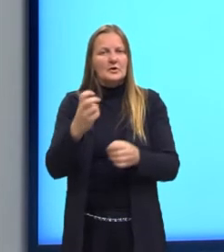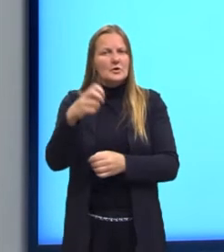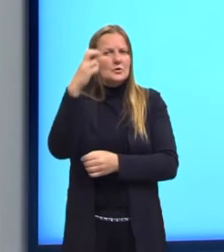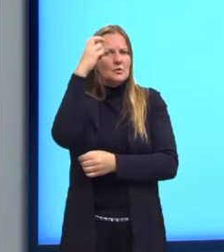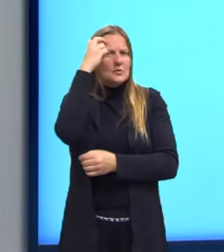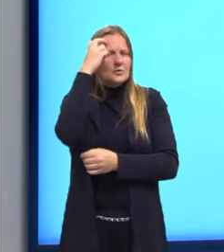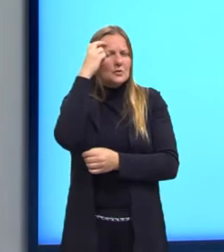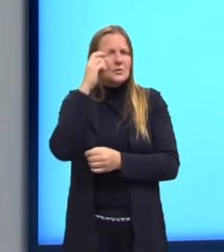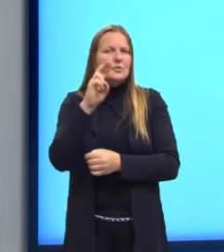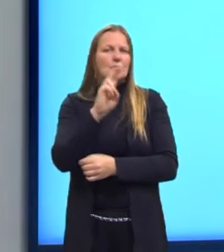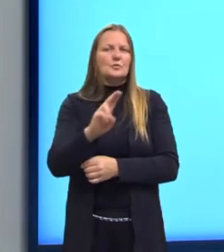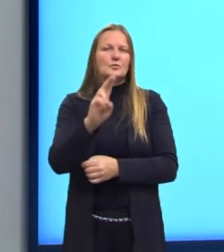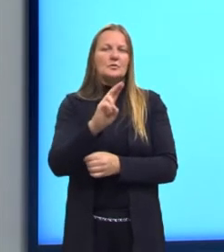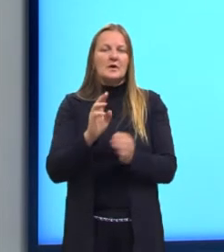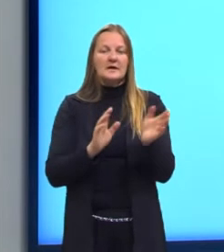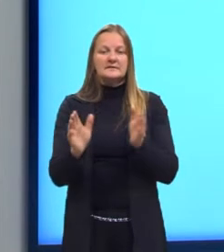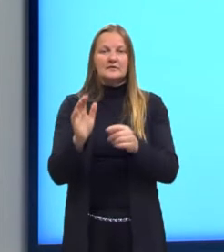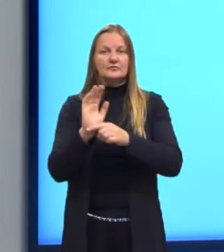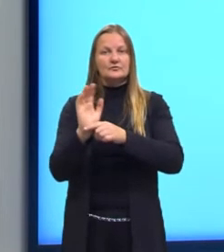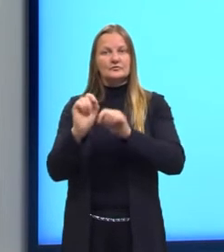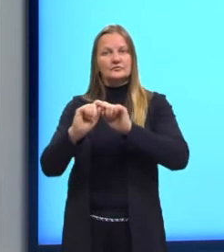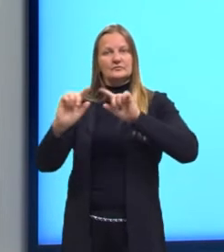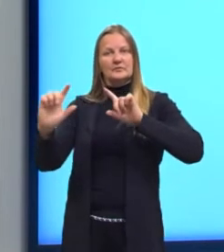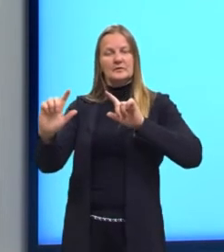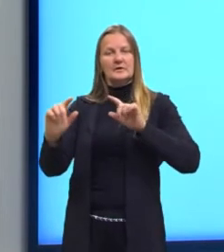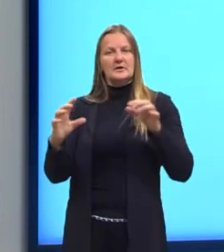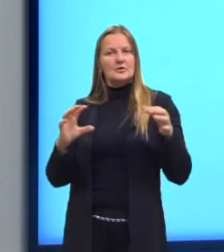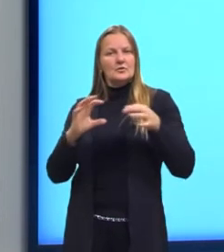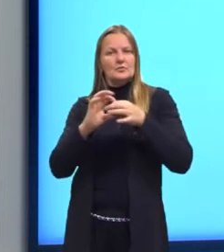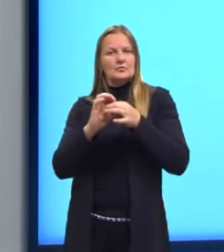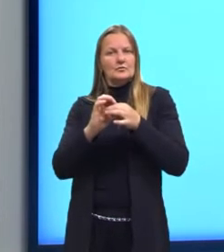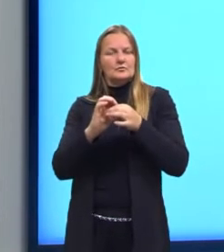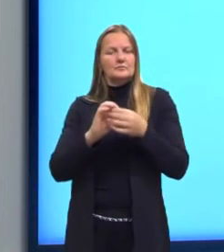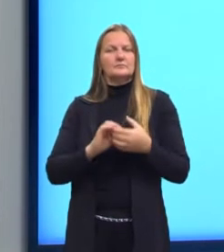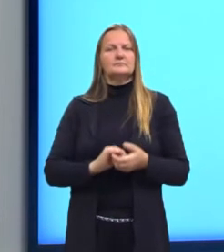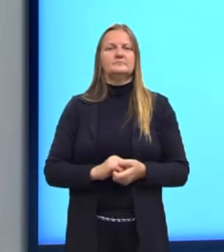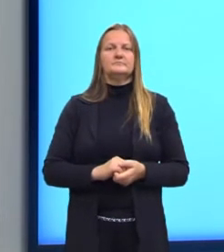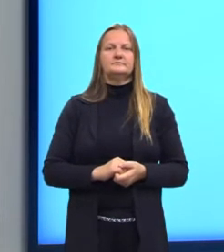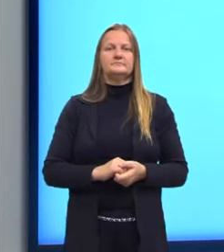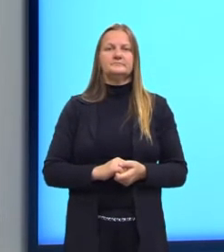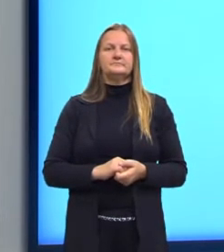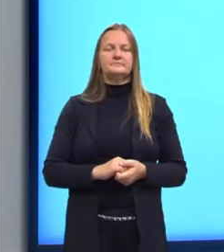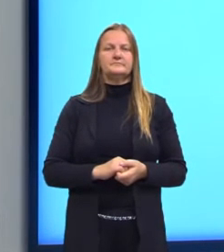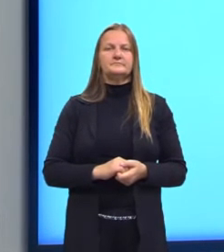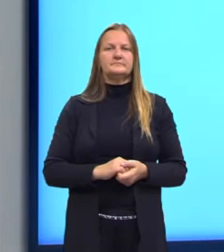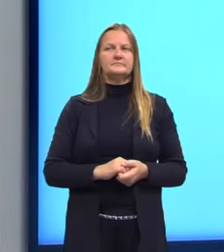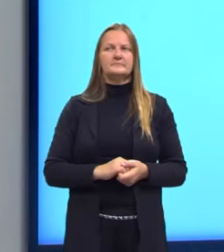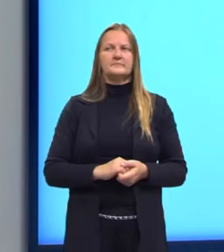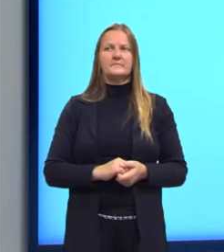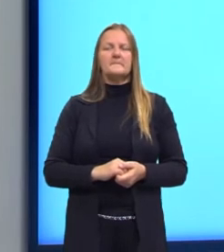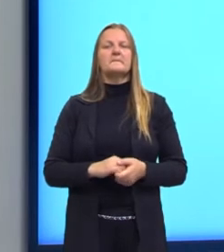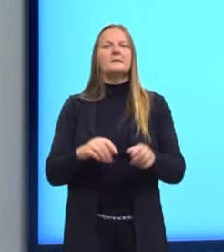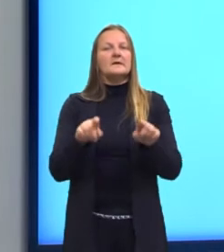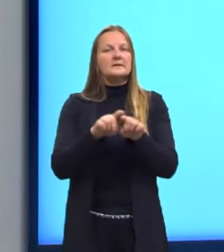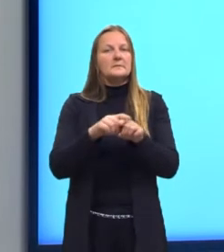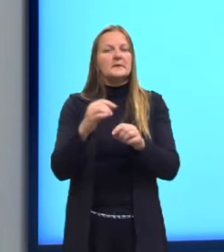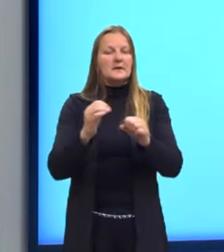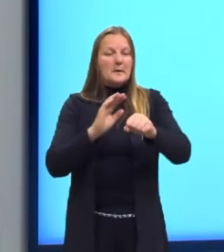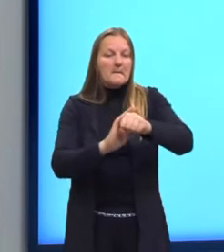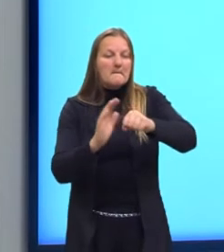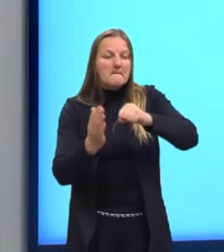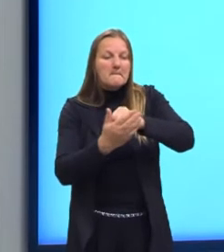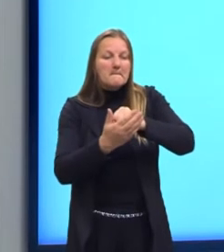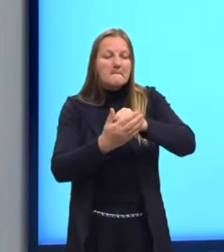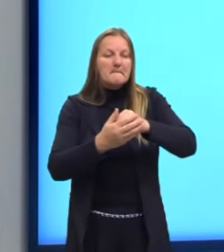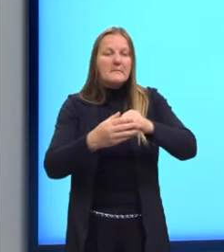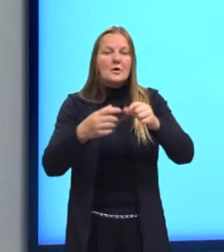cultura se usar do que o acesso ao cinema né a democratização do acesso ao cinema e principalmente nas zonas periféricas